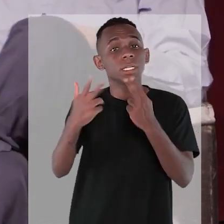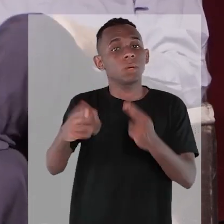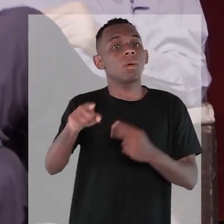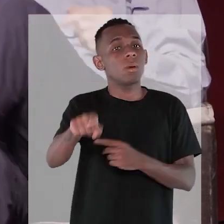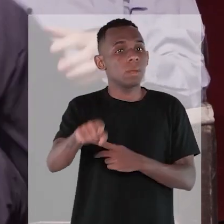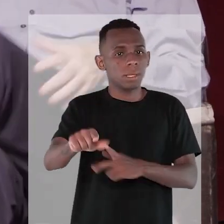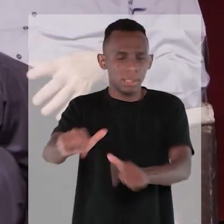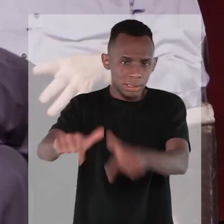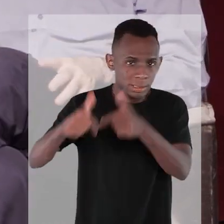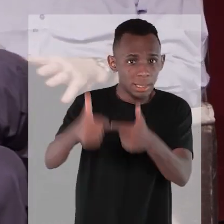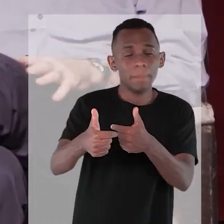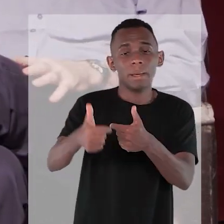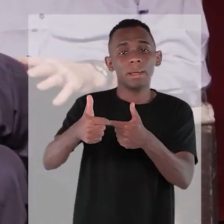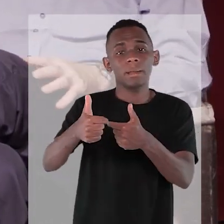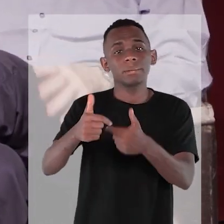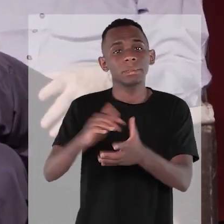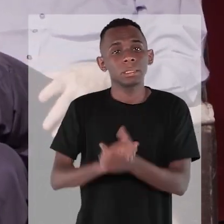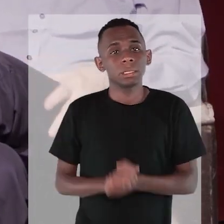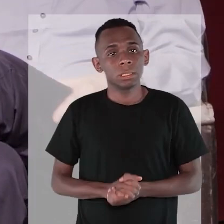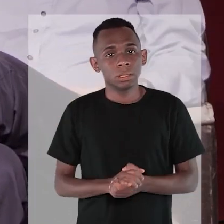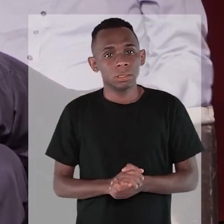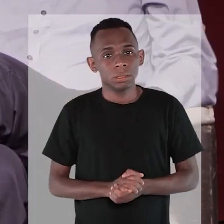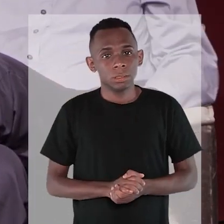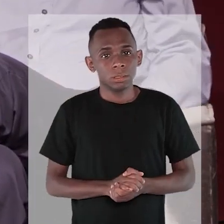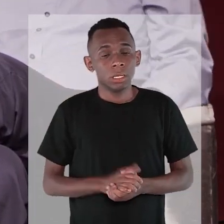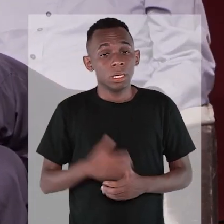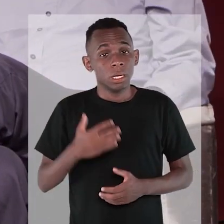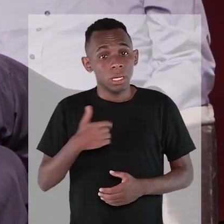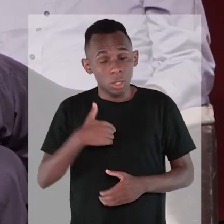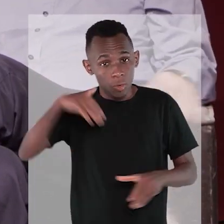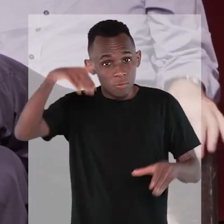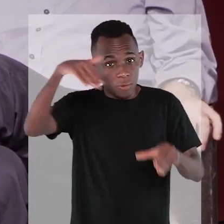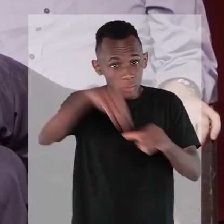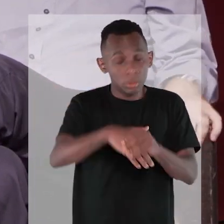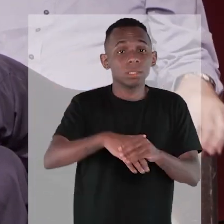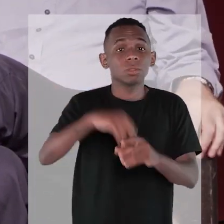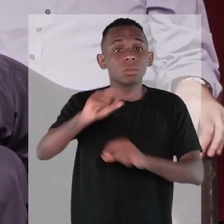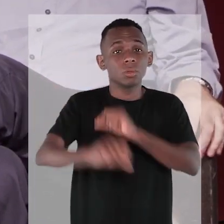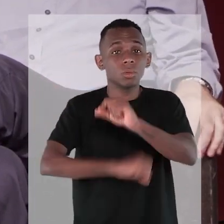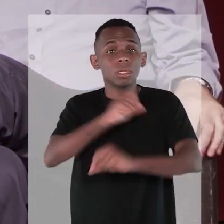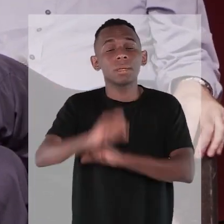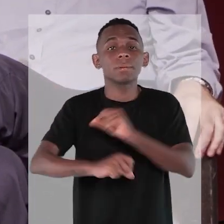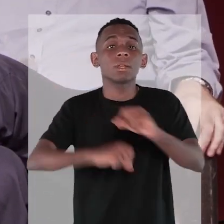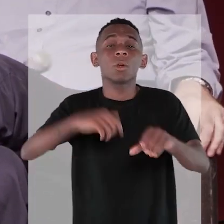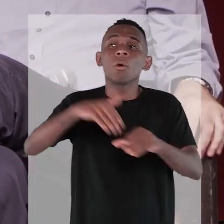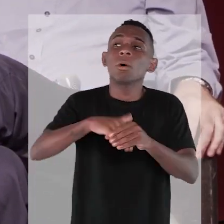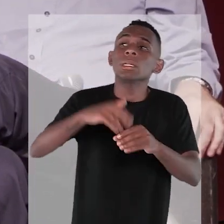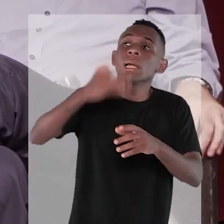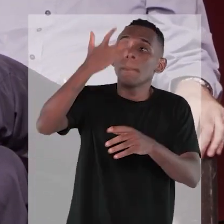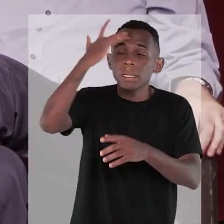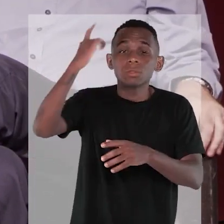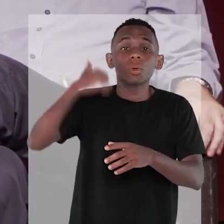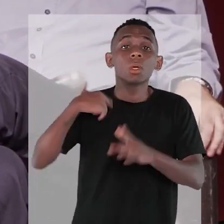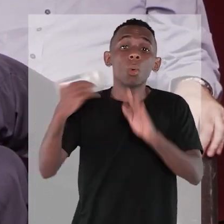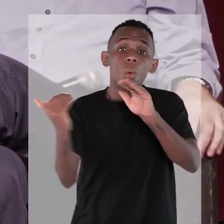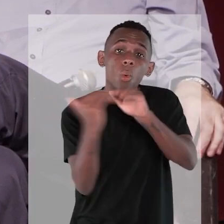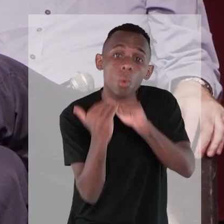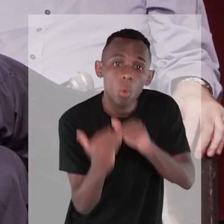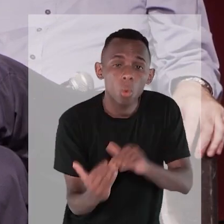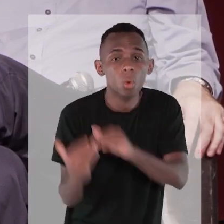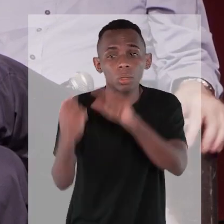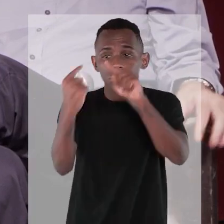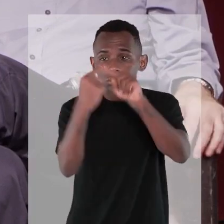mais vis sejam meus interesses. Eu estou votando naquela pessoa com quem eu concordo, né? Eu acho que tem uma relação aí totalmente